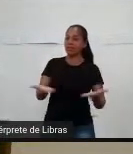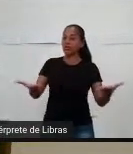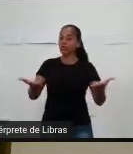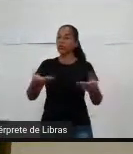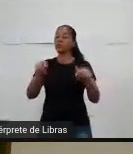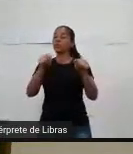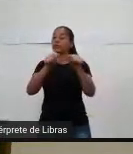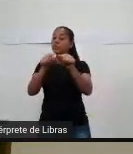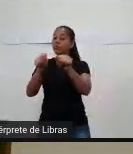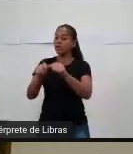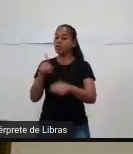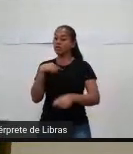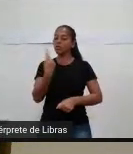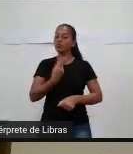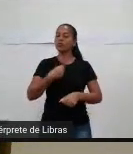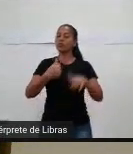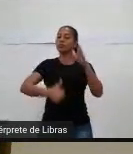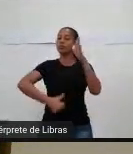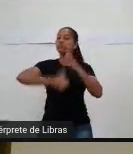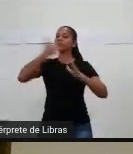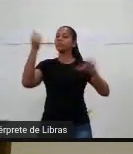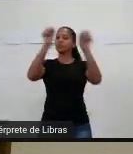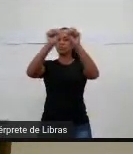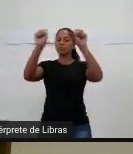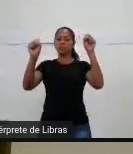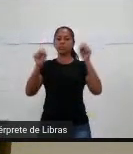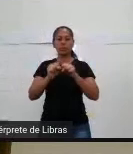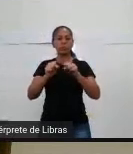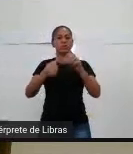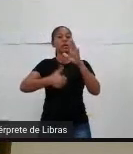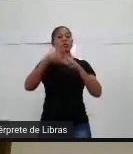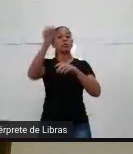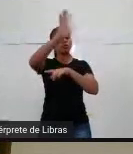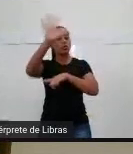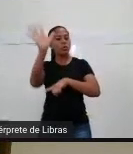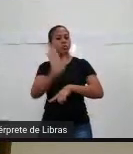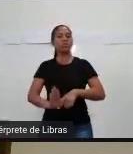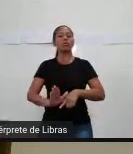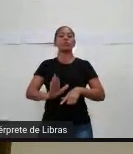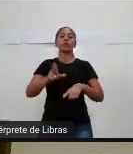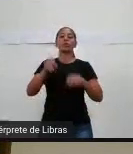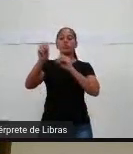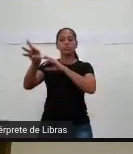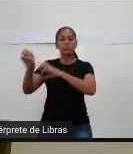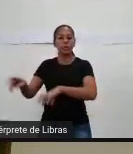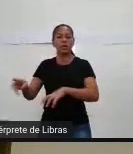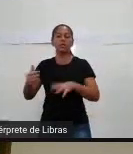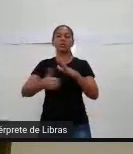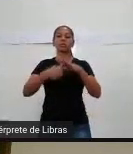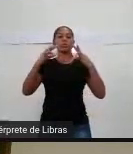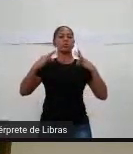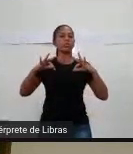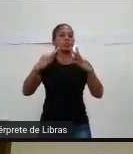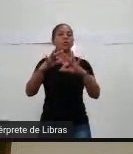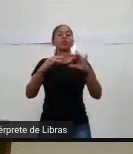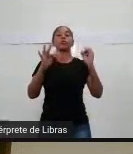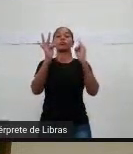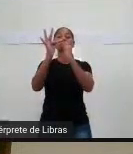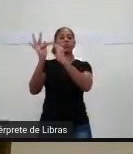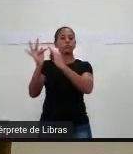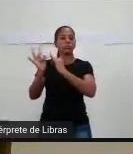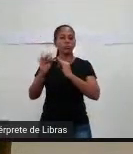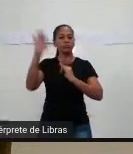realizando o nosso primeiro seminário, né, o primeiro seminário nacional da educação profissional e tecnológica do Instituto Federal de